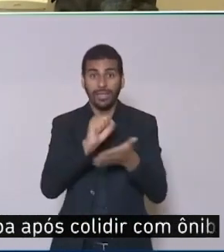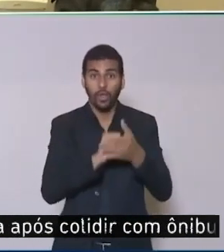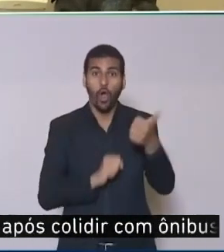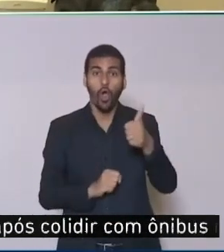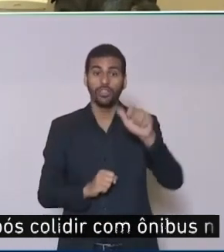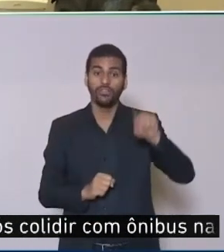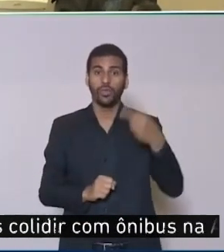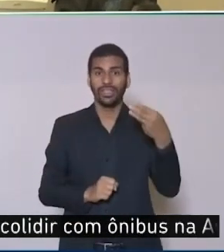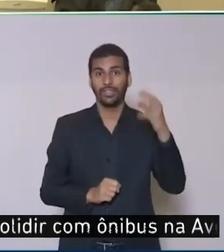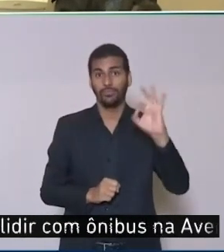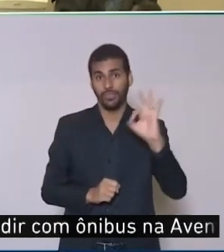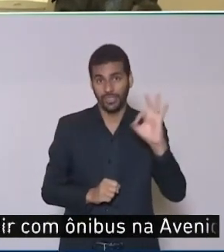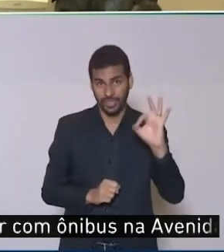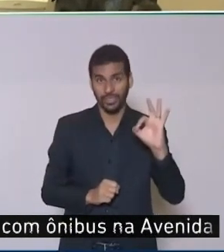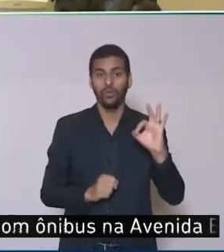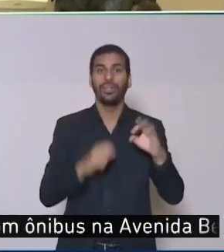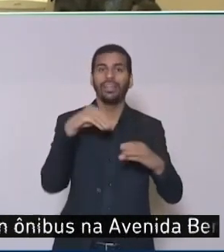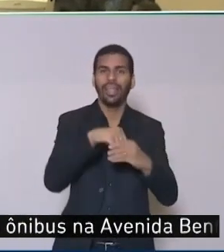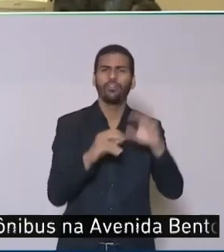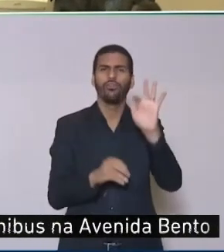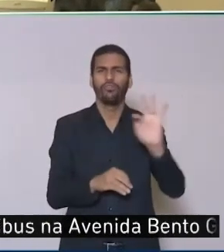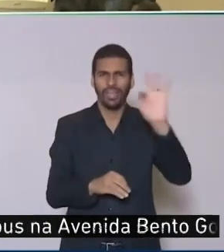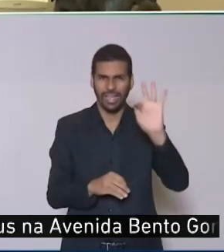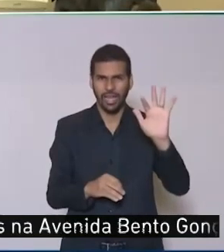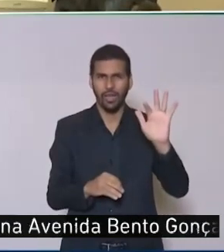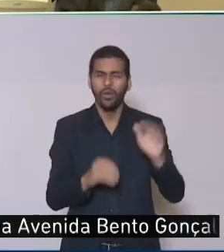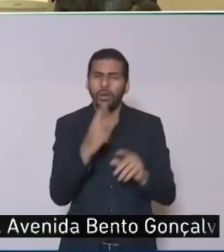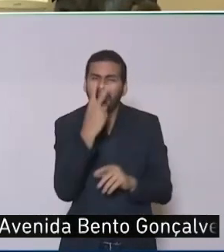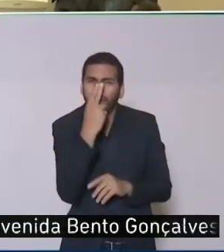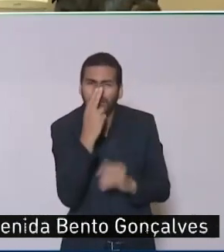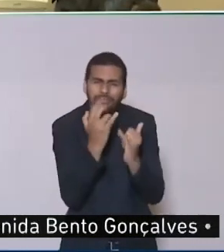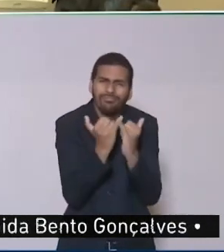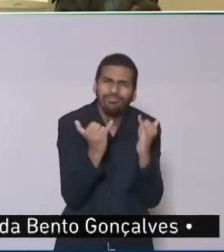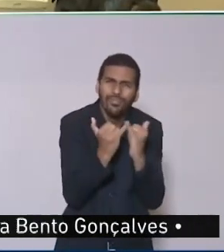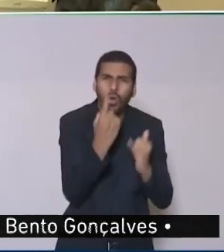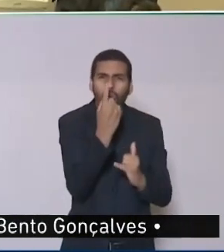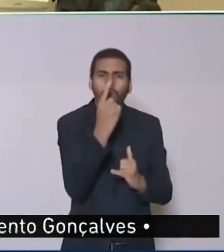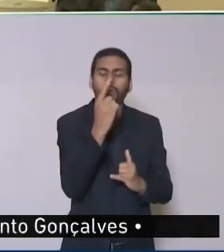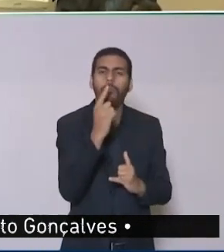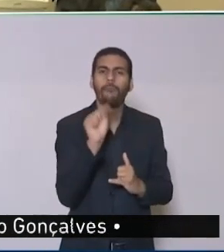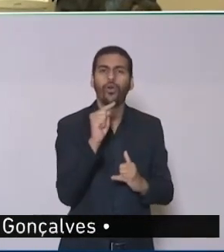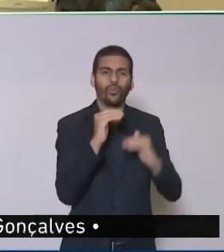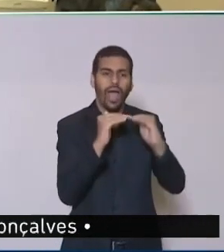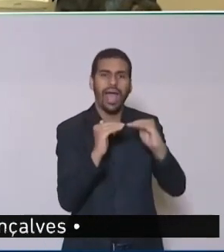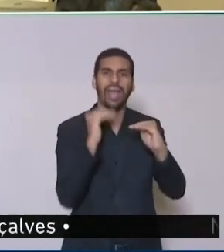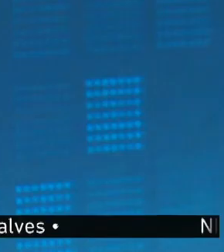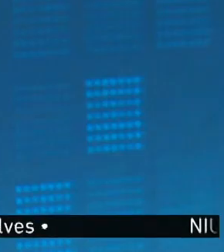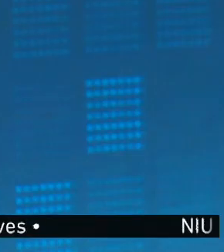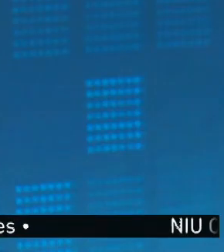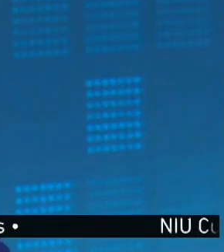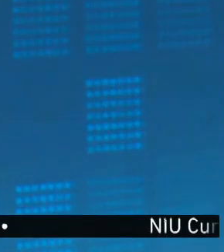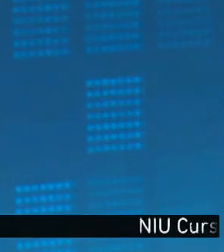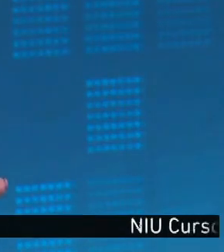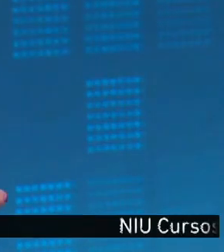chegou a mais de 8,9 milhões sendo quase 77% instituições pagas